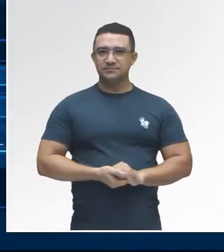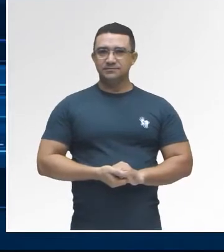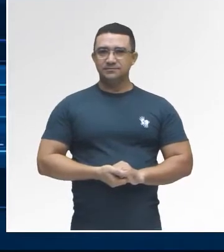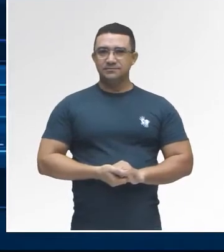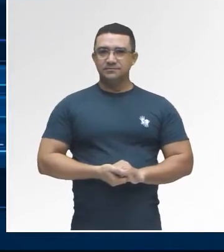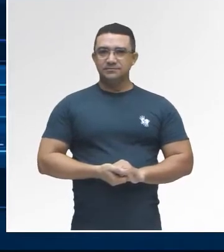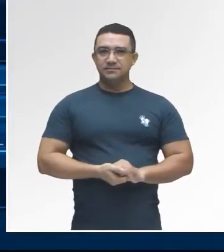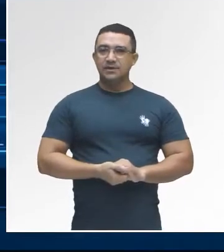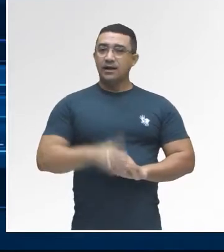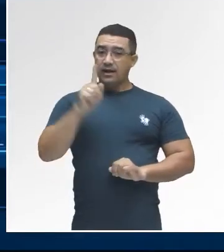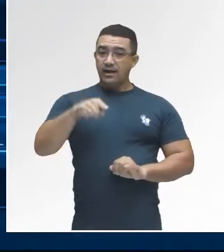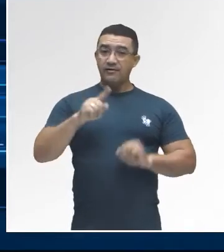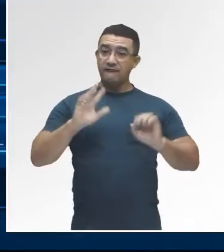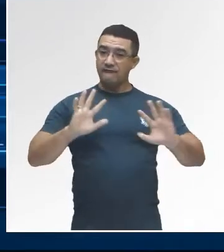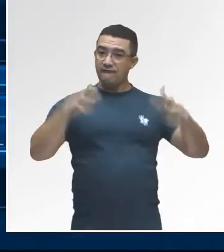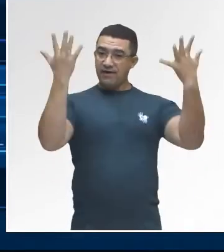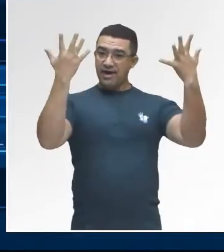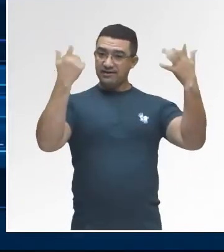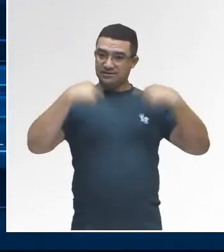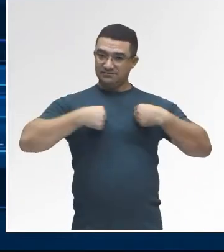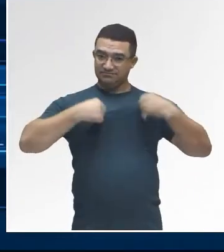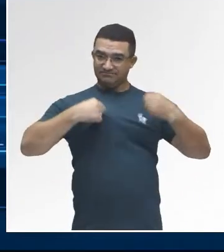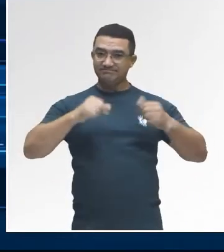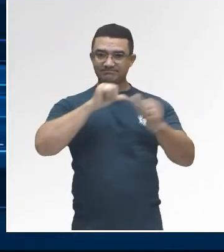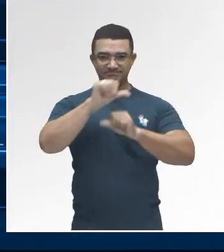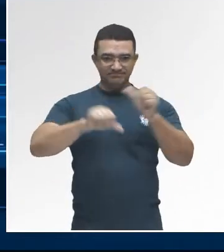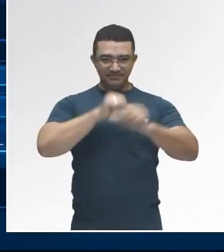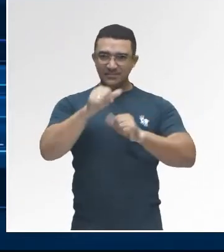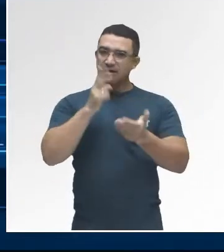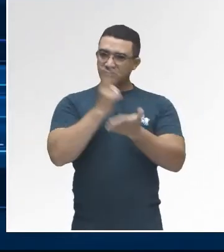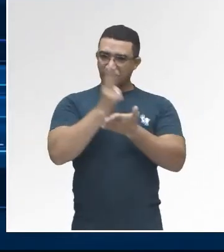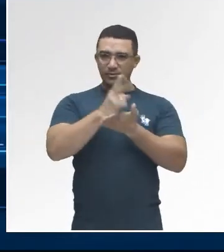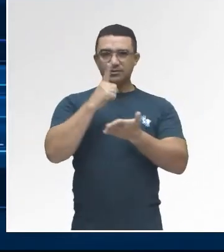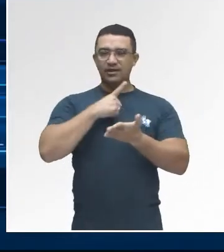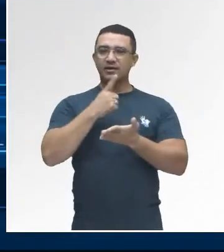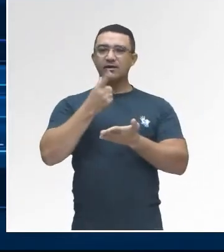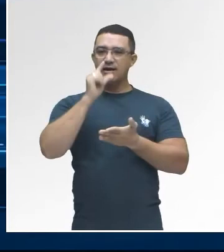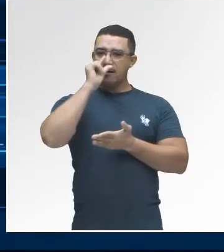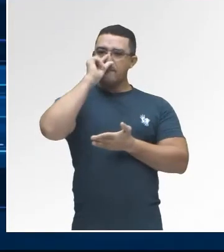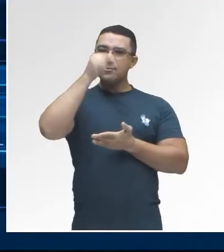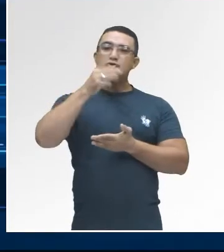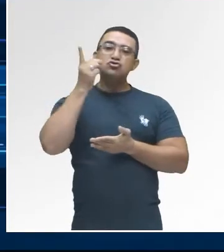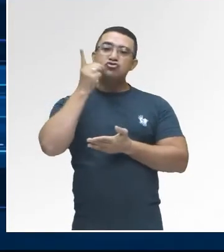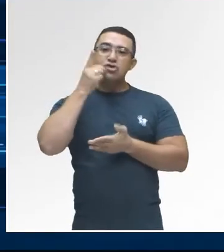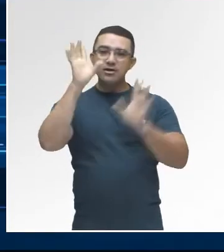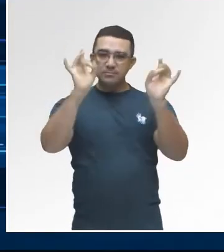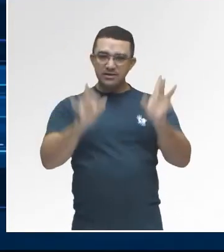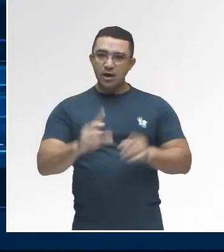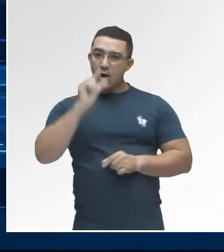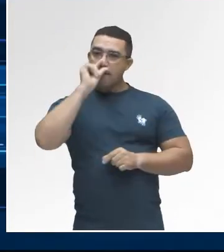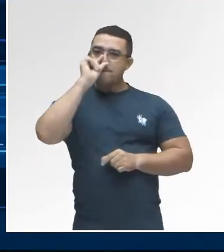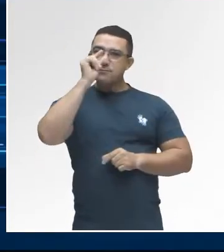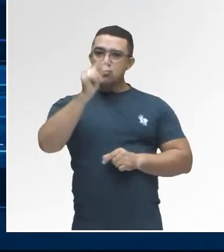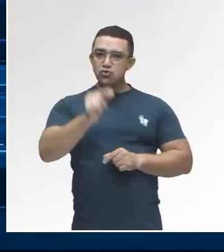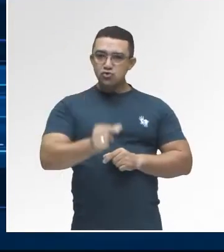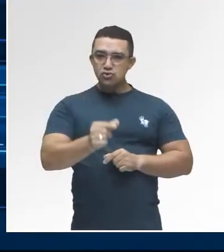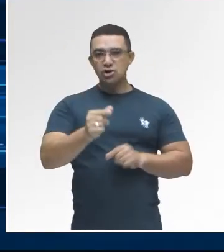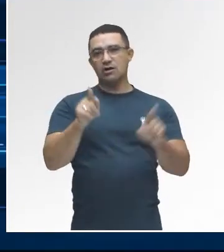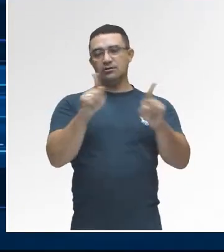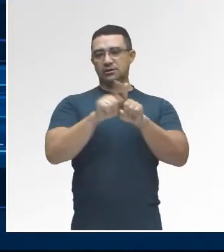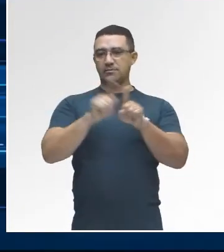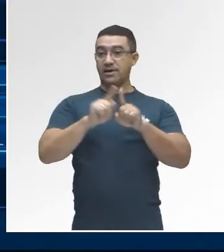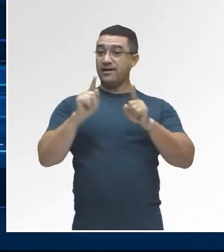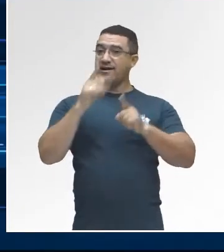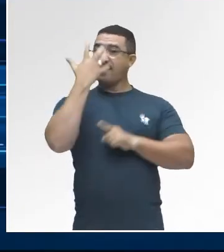ok? Que é uma festa fantasia, que acontece muito em carnaval, em Halloween, né, professora? Exatamente. E aí todo mundo acaba se fantasiando para